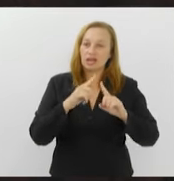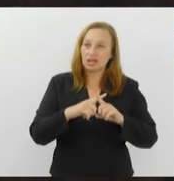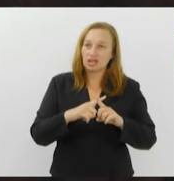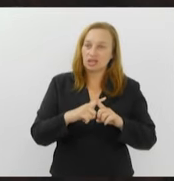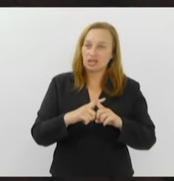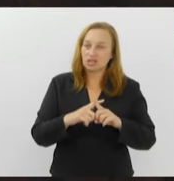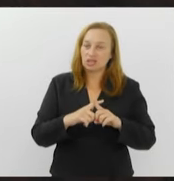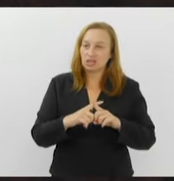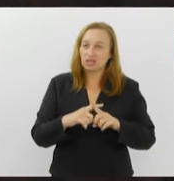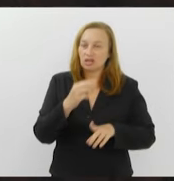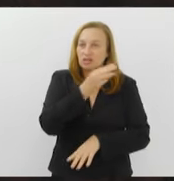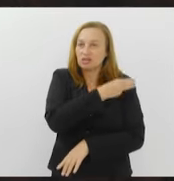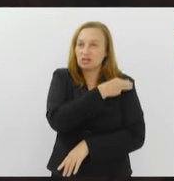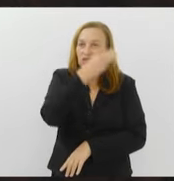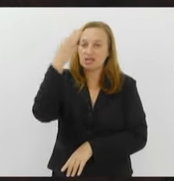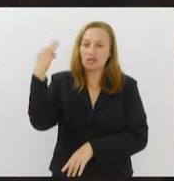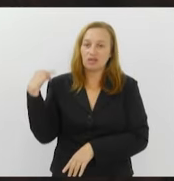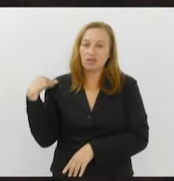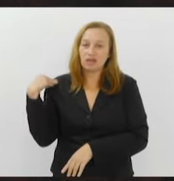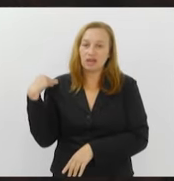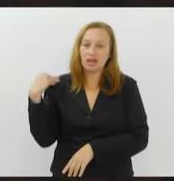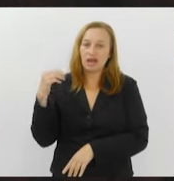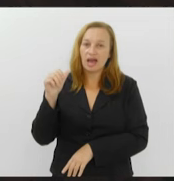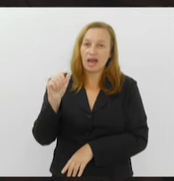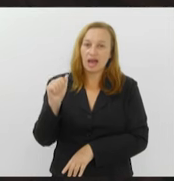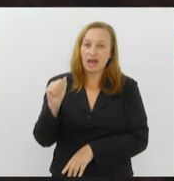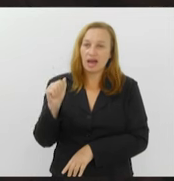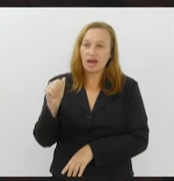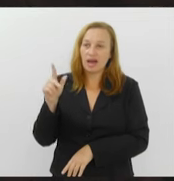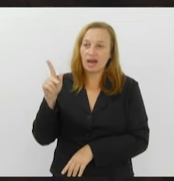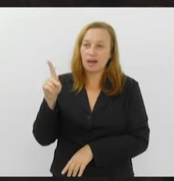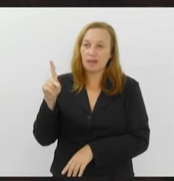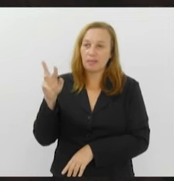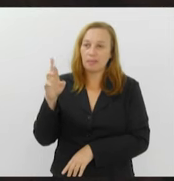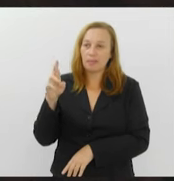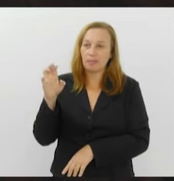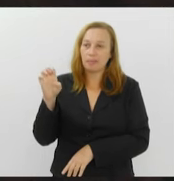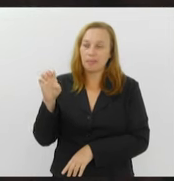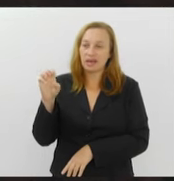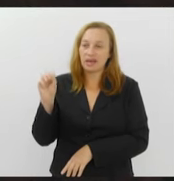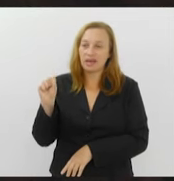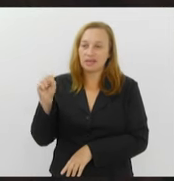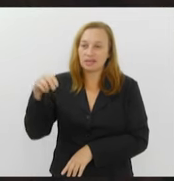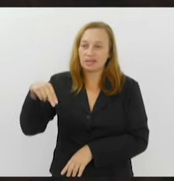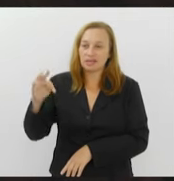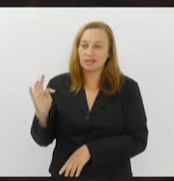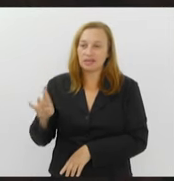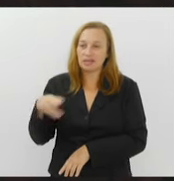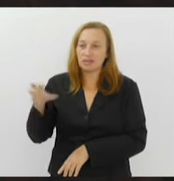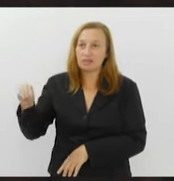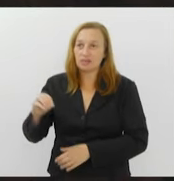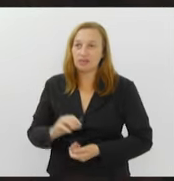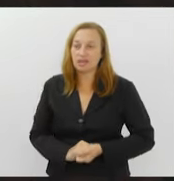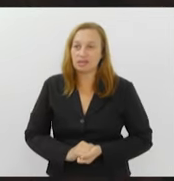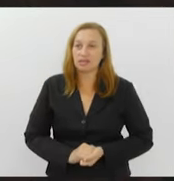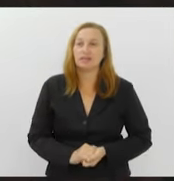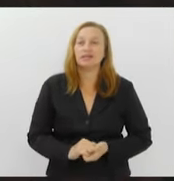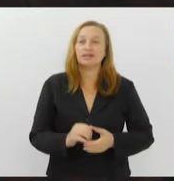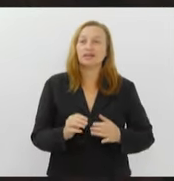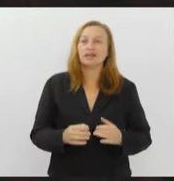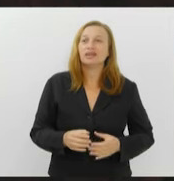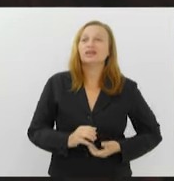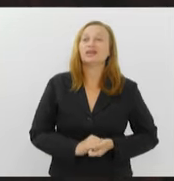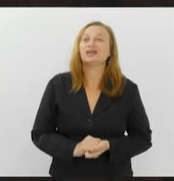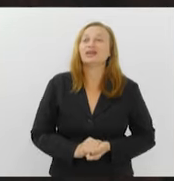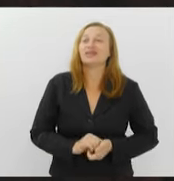da Apresentação. Pareceres das comissões de Constituição e Justiça pela juridicidade com emenda, de cultura favorável com emenda